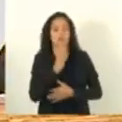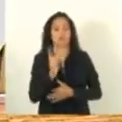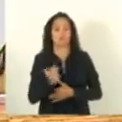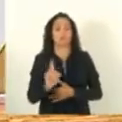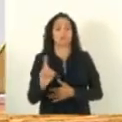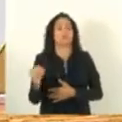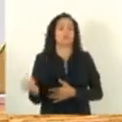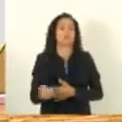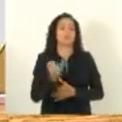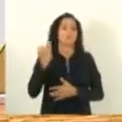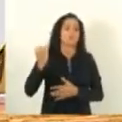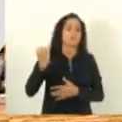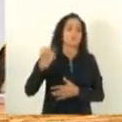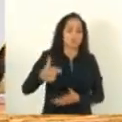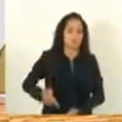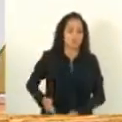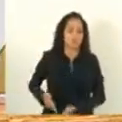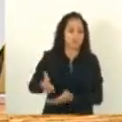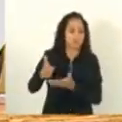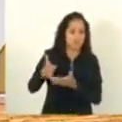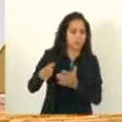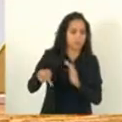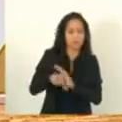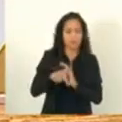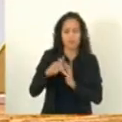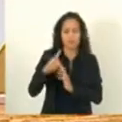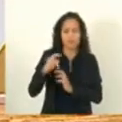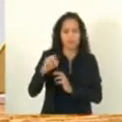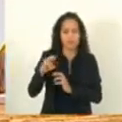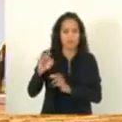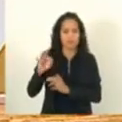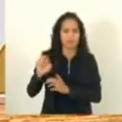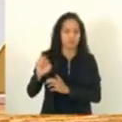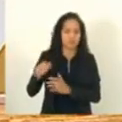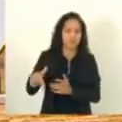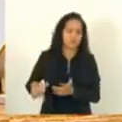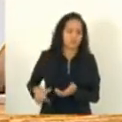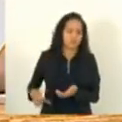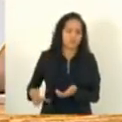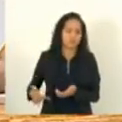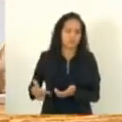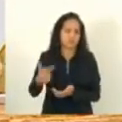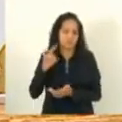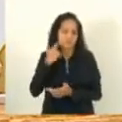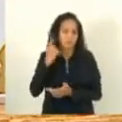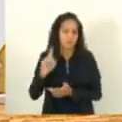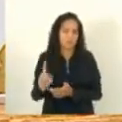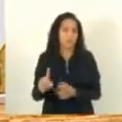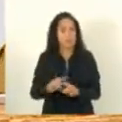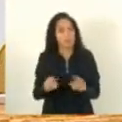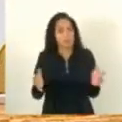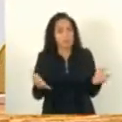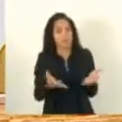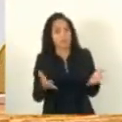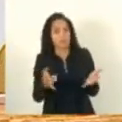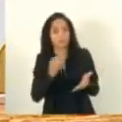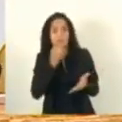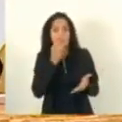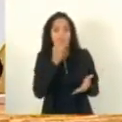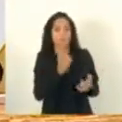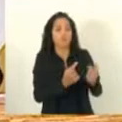da importância de um porte de arma para o agente socioeducativo. Vejam só, hoje, presidente, para se levar